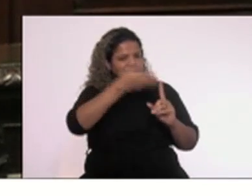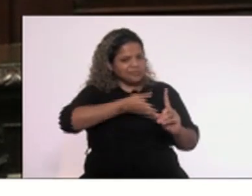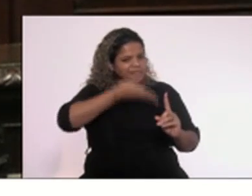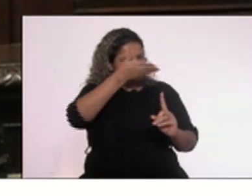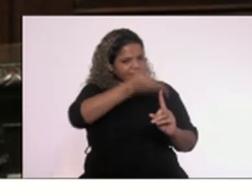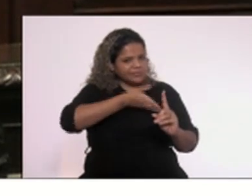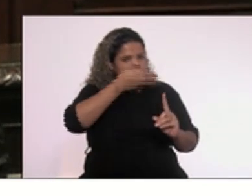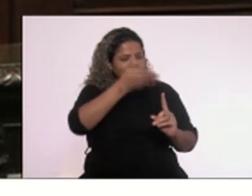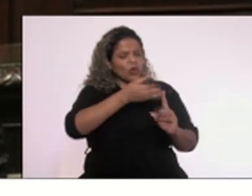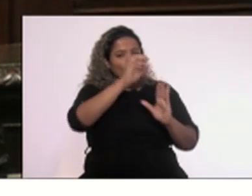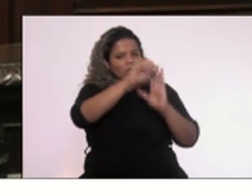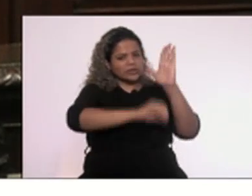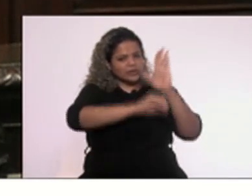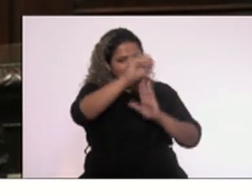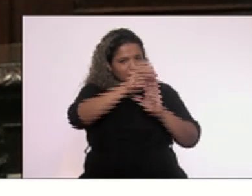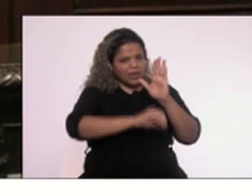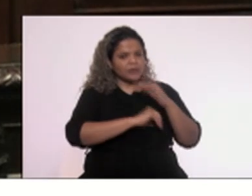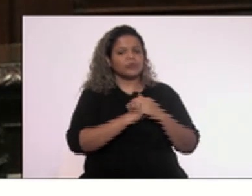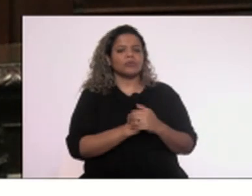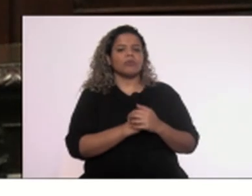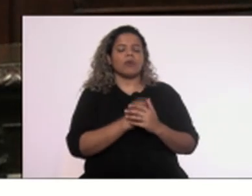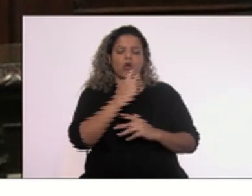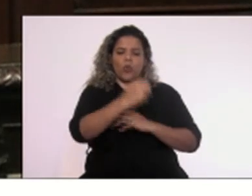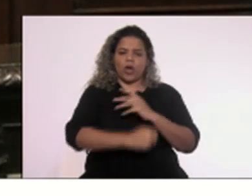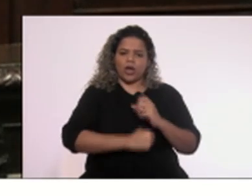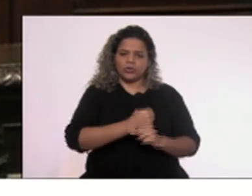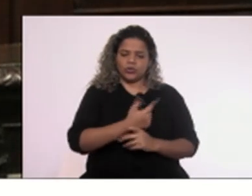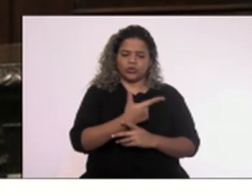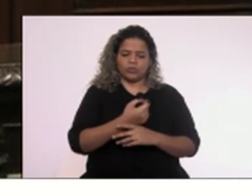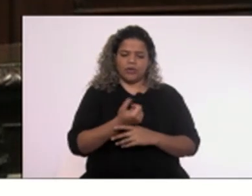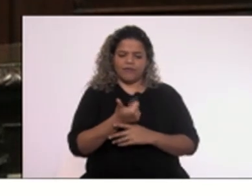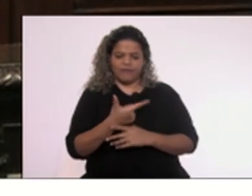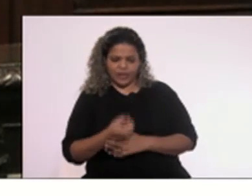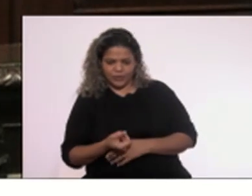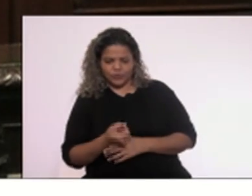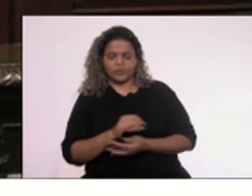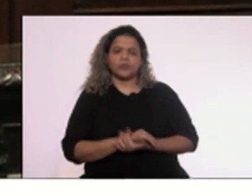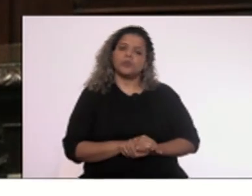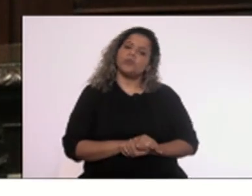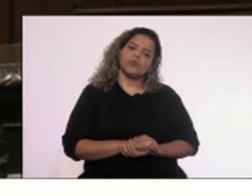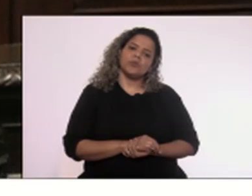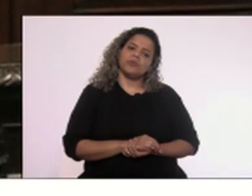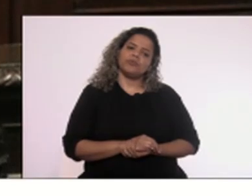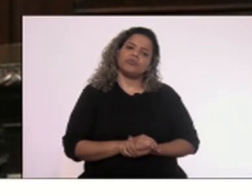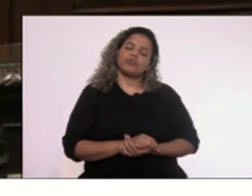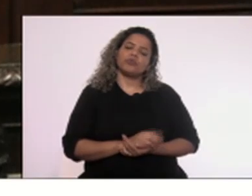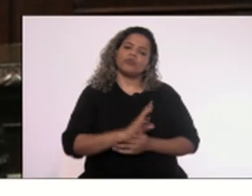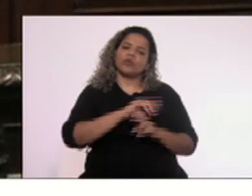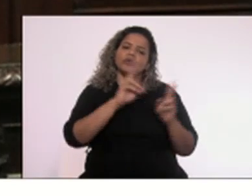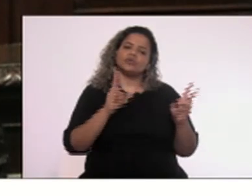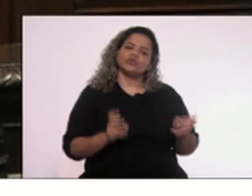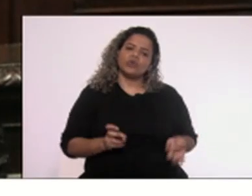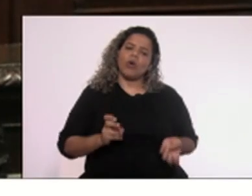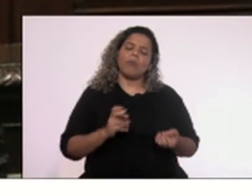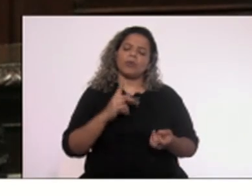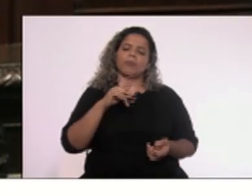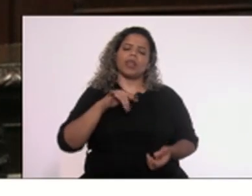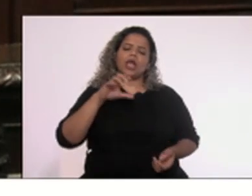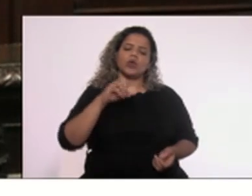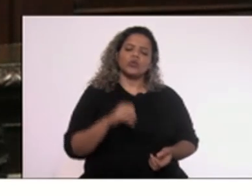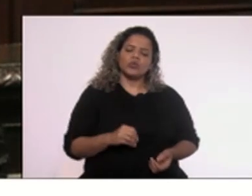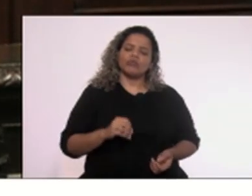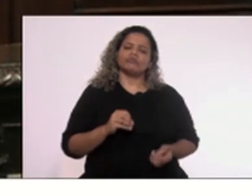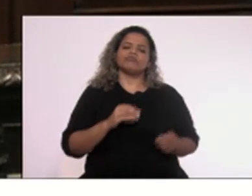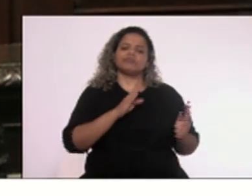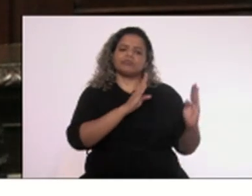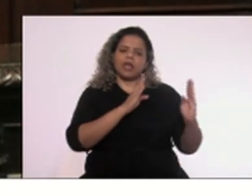diretrizes orçamentárias para o ano de 2020, a questão do plano de cargos,